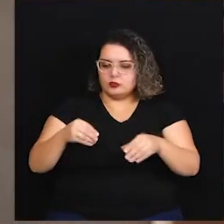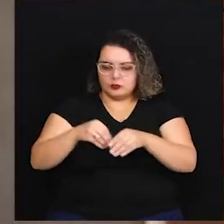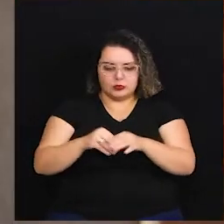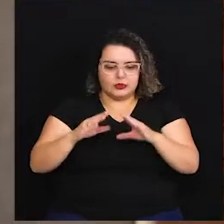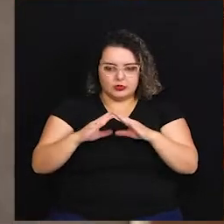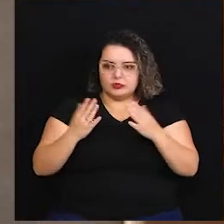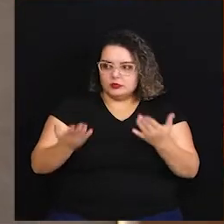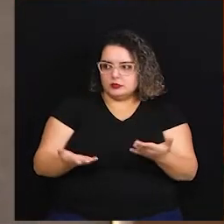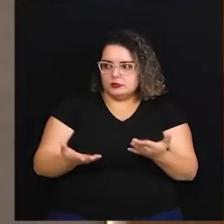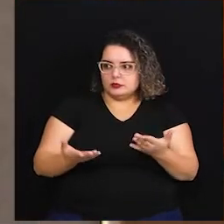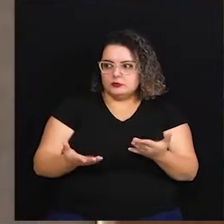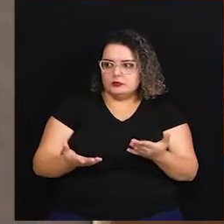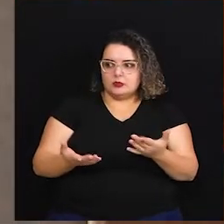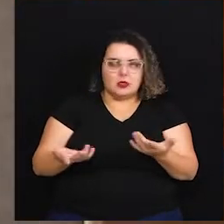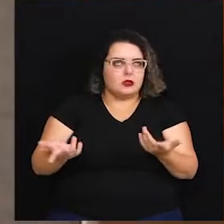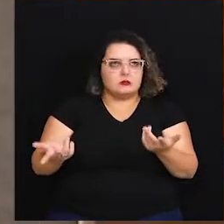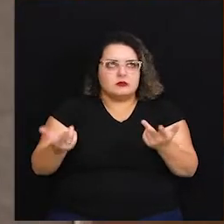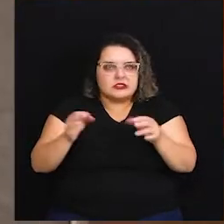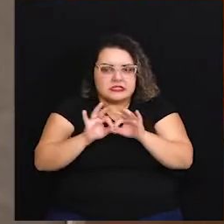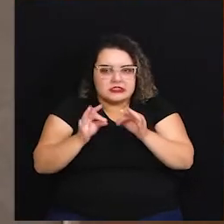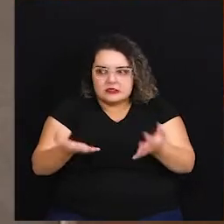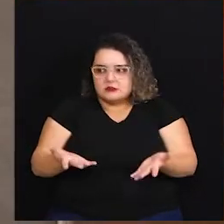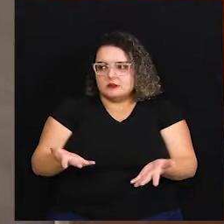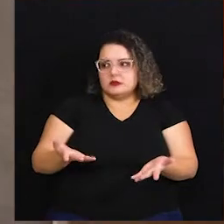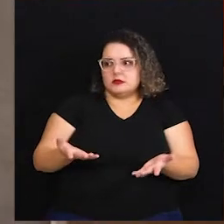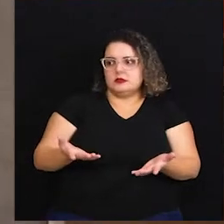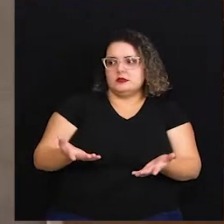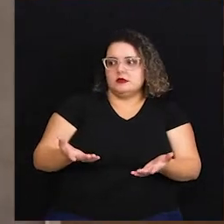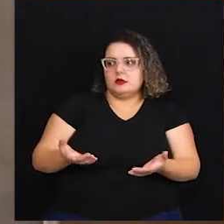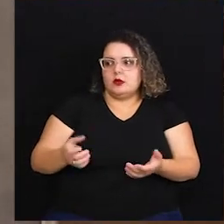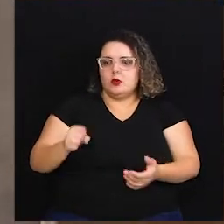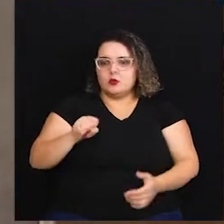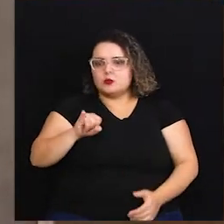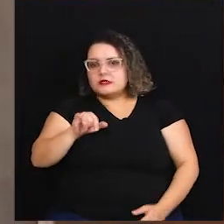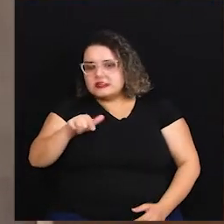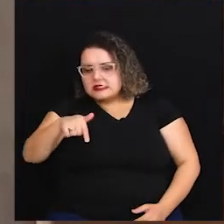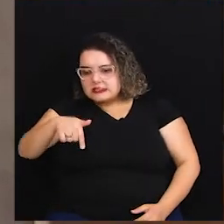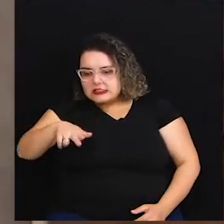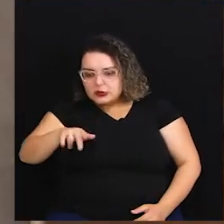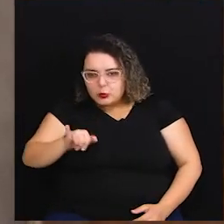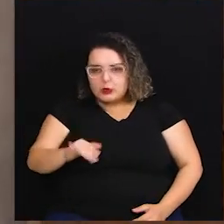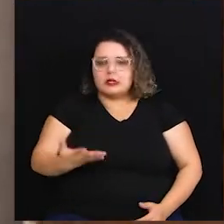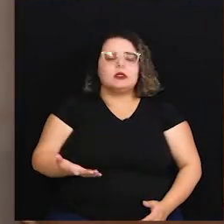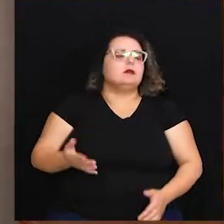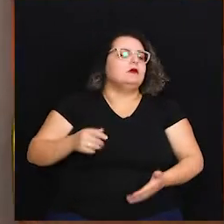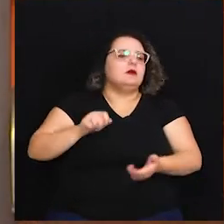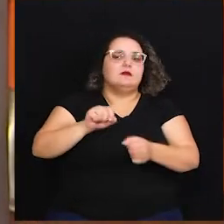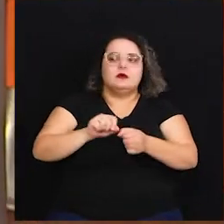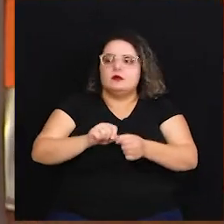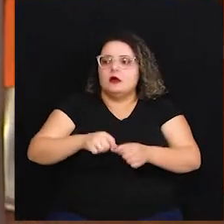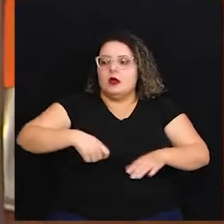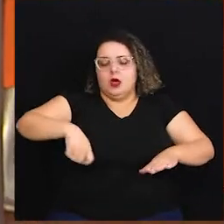em casa, tudo em casa, assim, bem cru mesmo. Tanto é que o silk a gente fazia na mão, sabe?